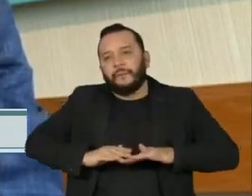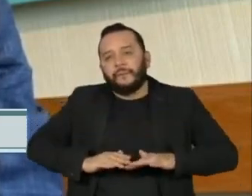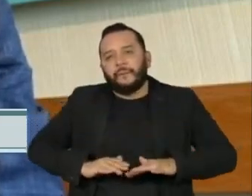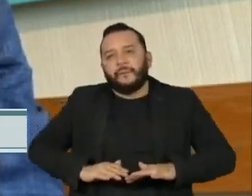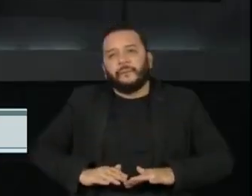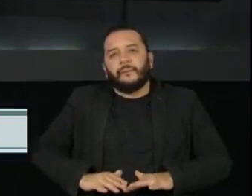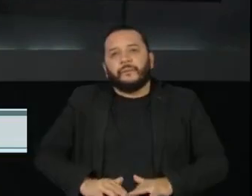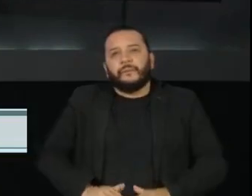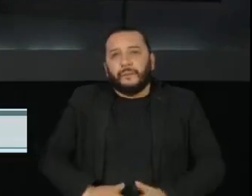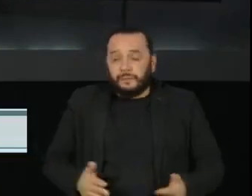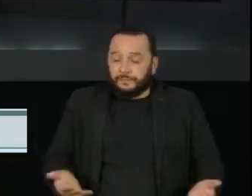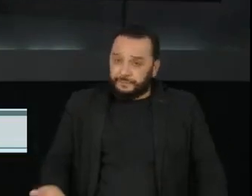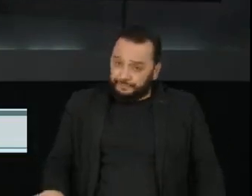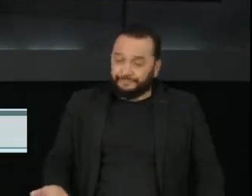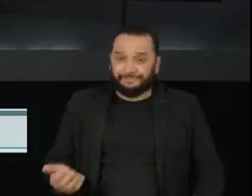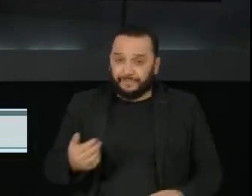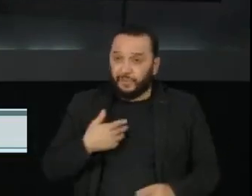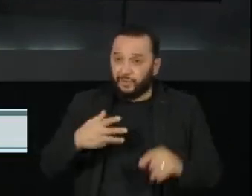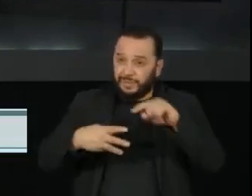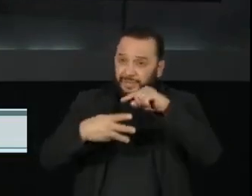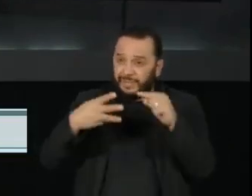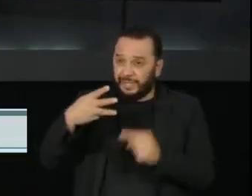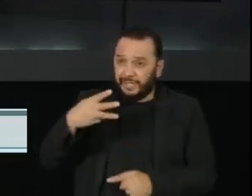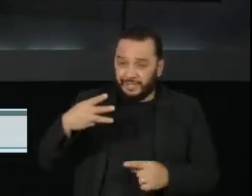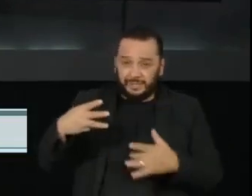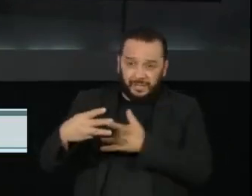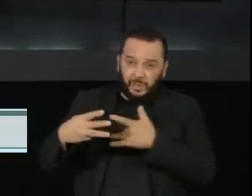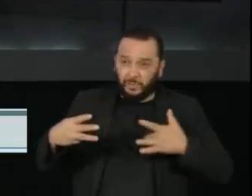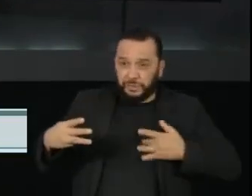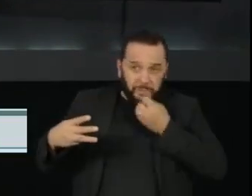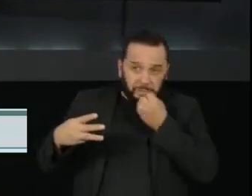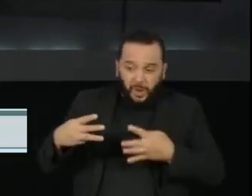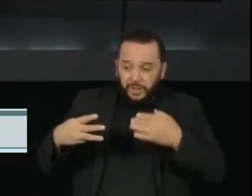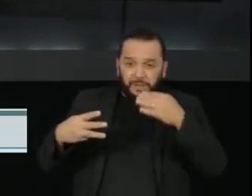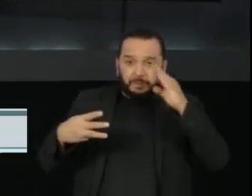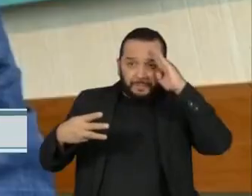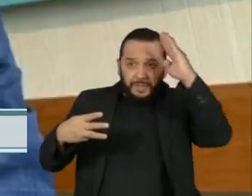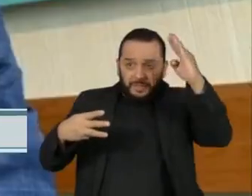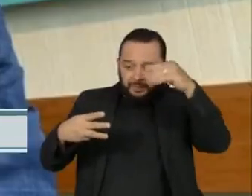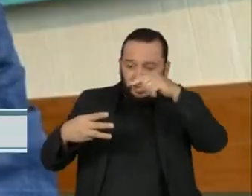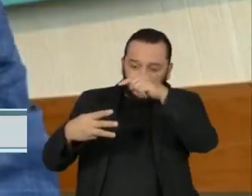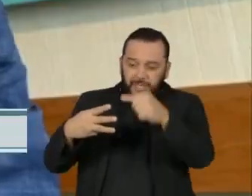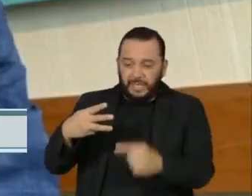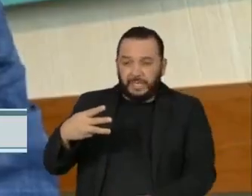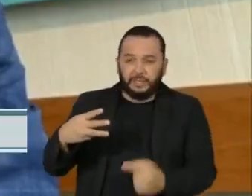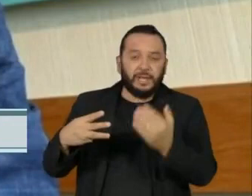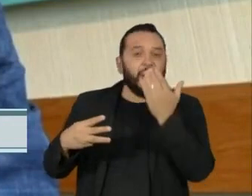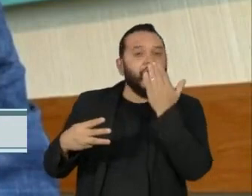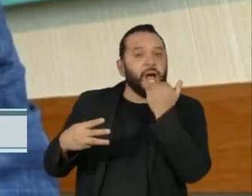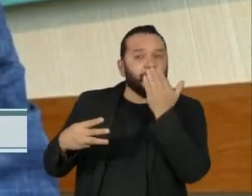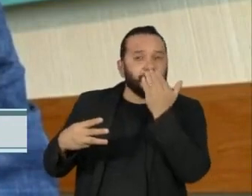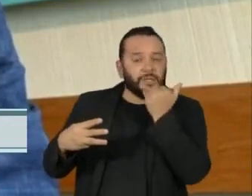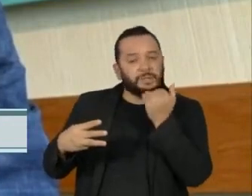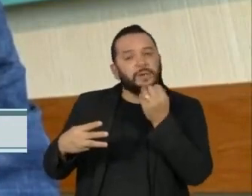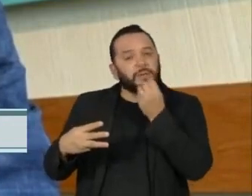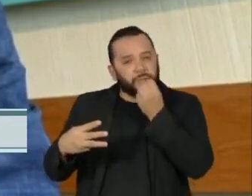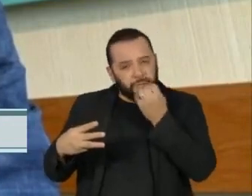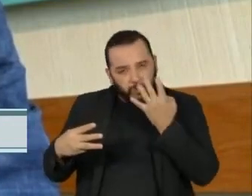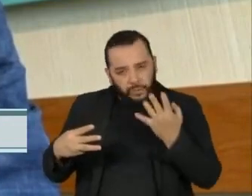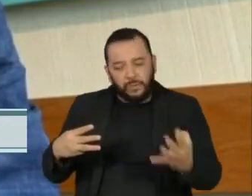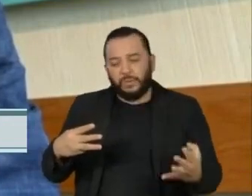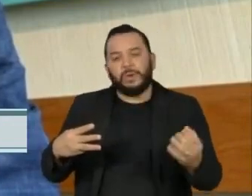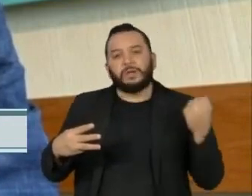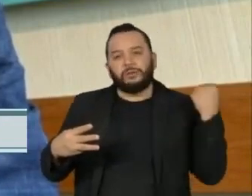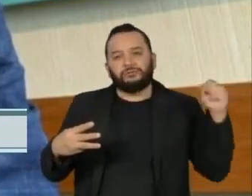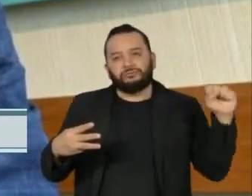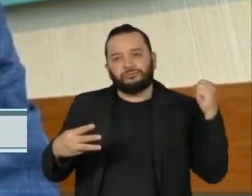seu cotidiano. Os três pilares da boa saúde incluem alimentação equilibrada, atividade